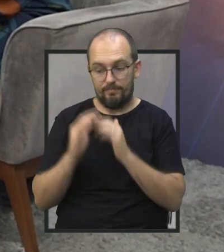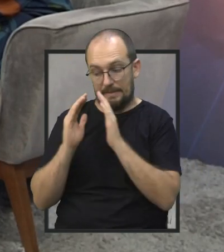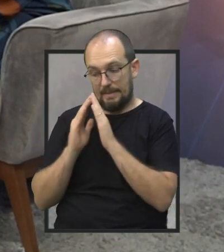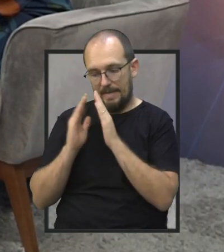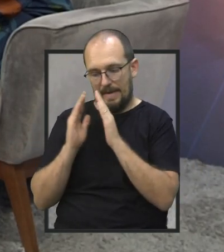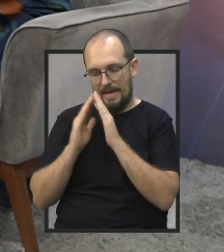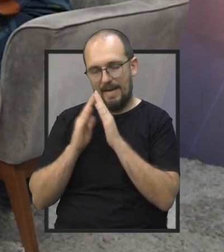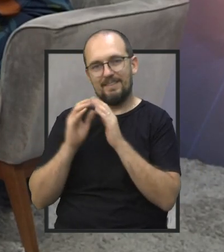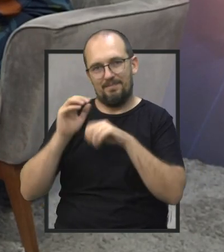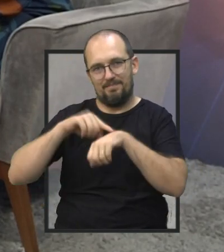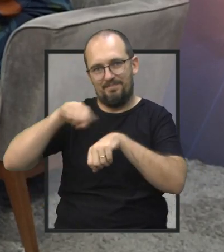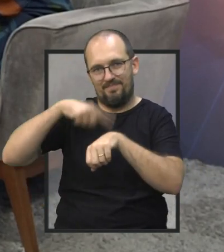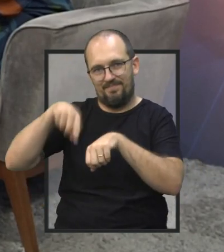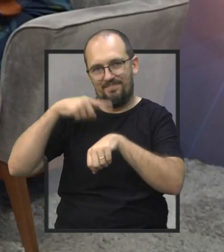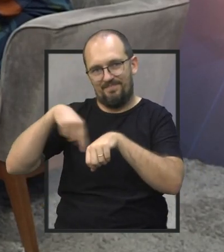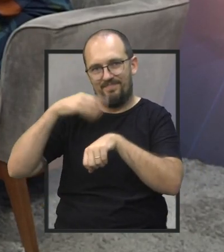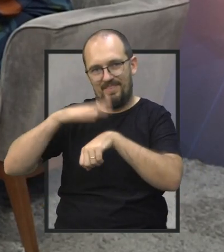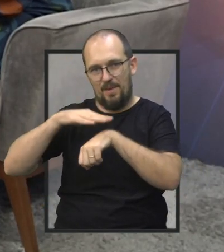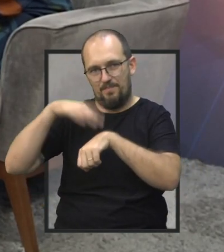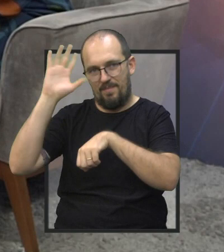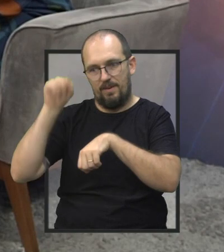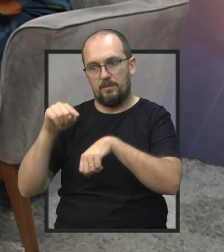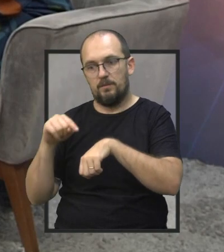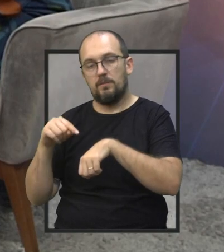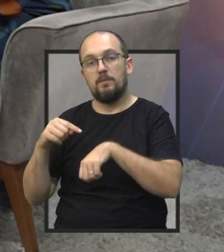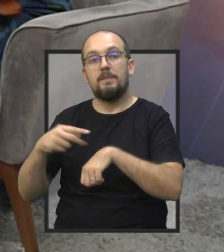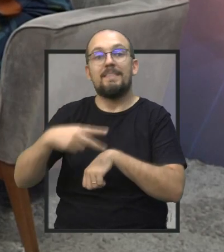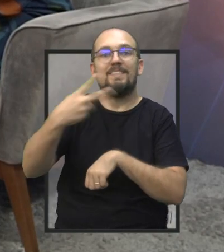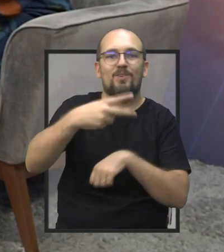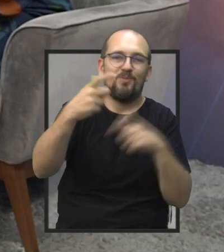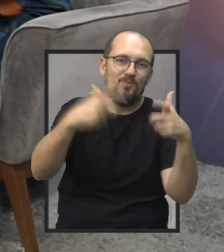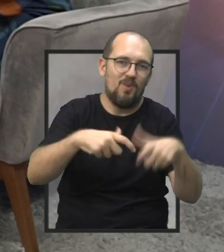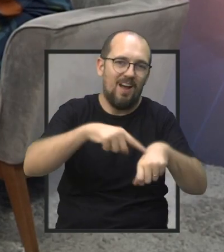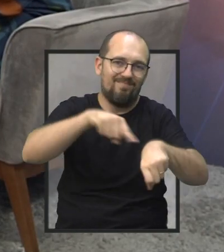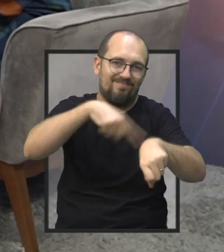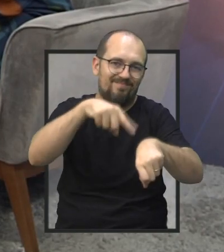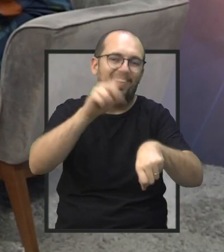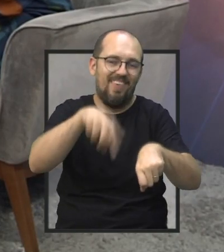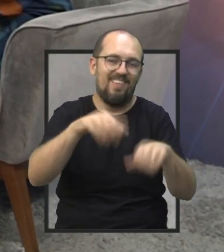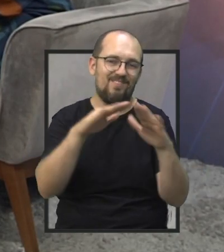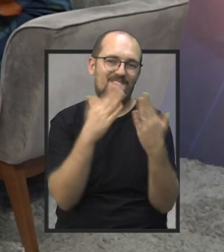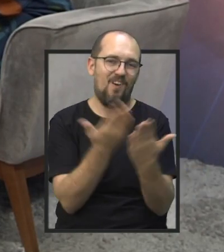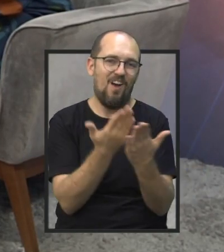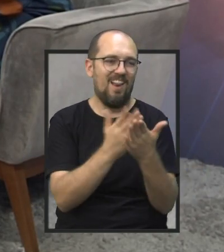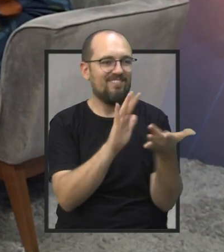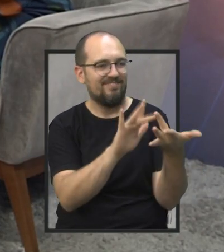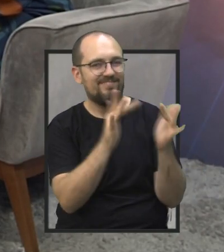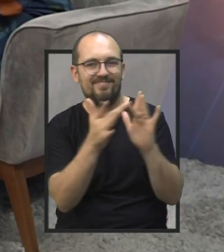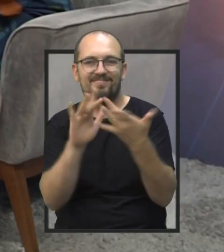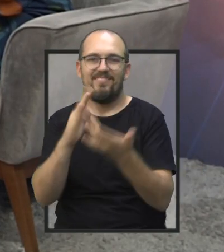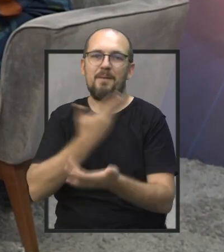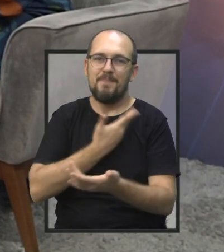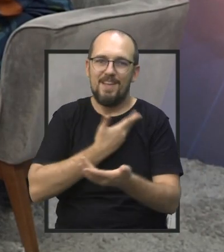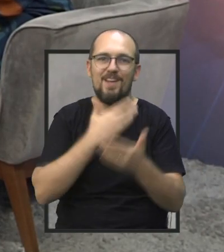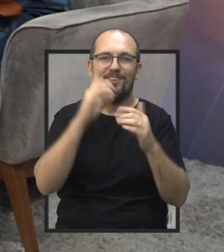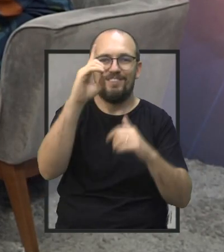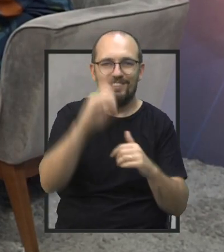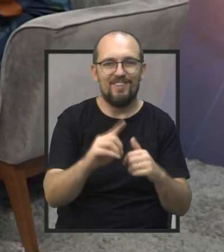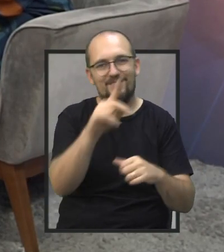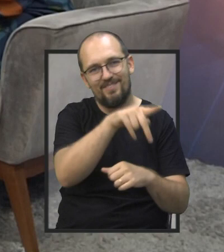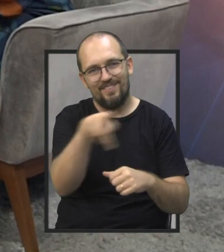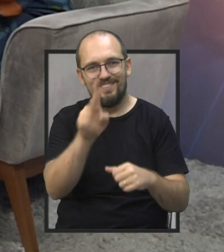segundo lugar que ela mais fica é dentro da escola, o contato com as professoras, com os coleguinhas, diretoras, né? Então,